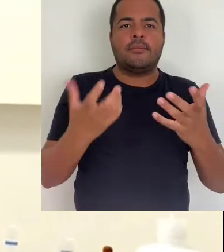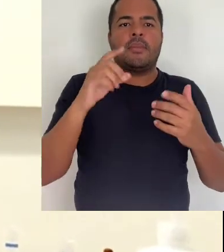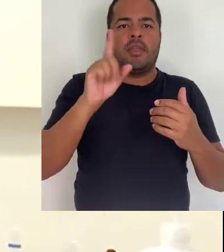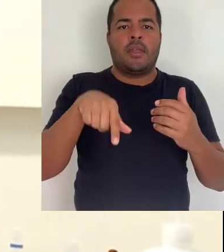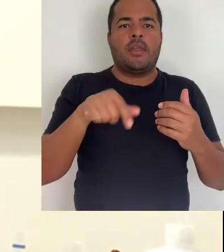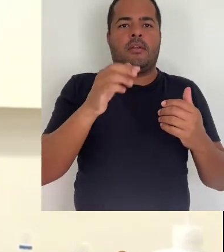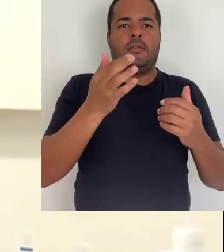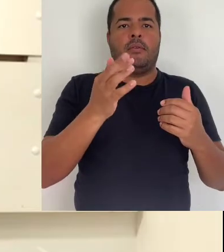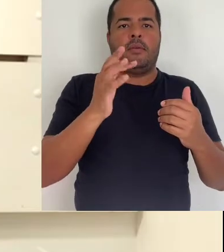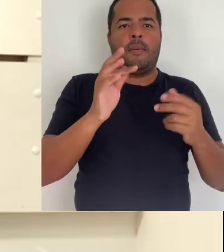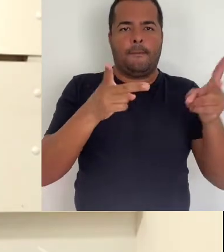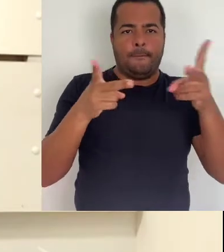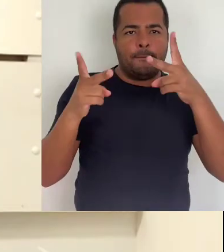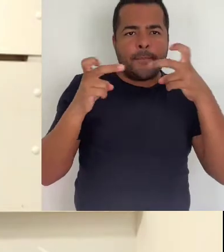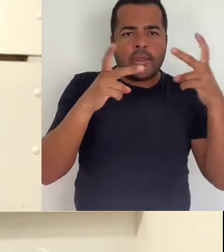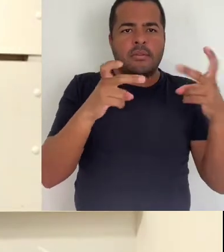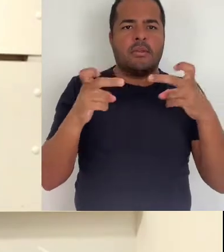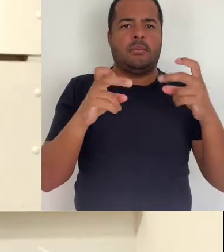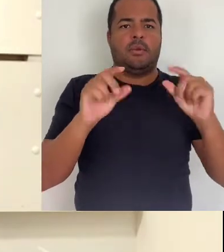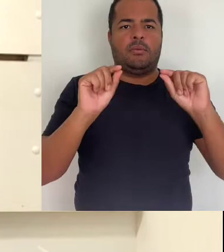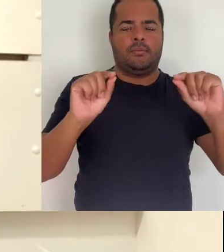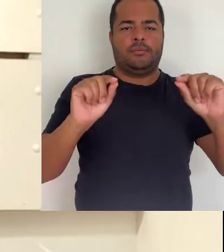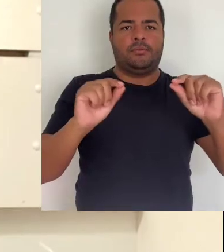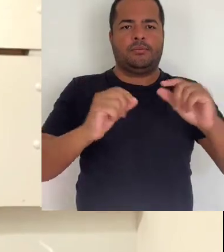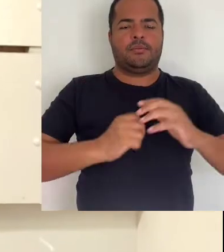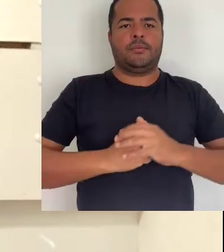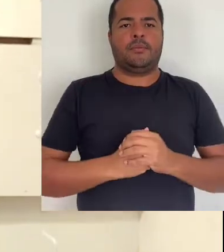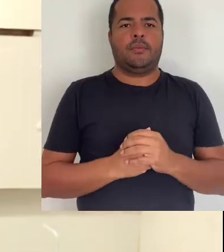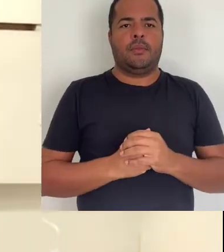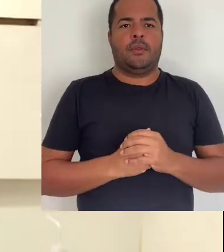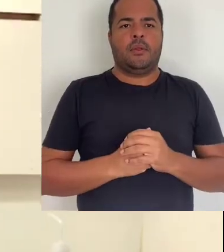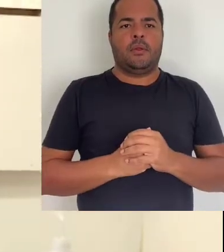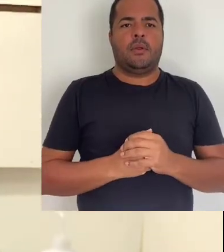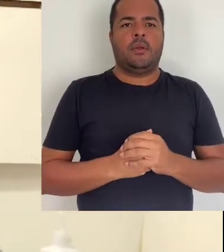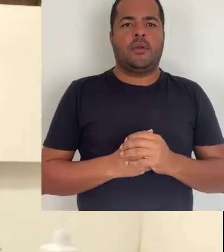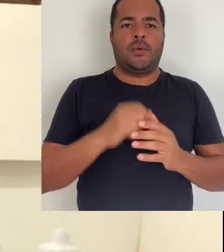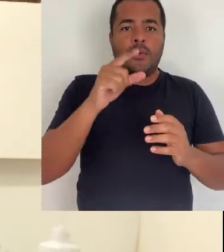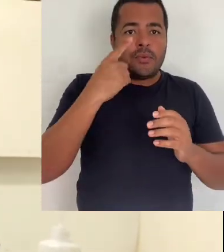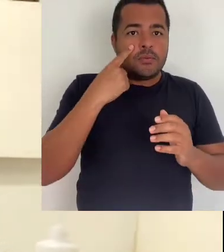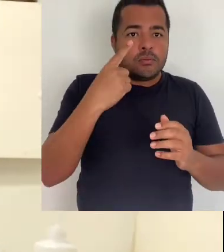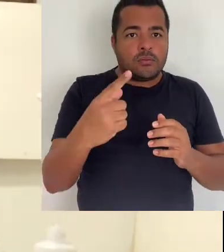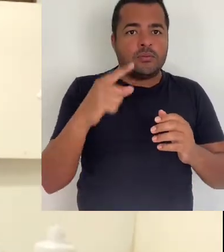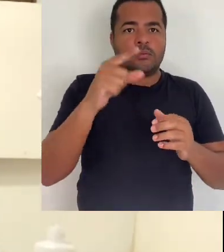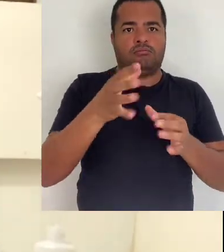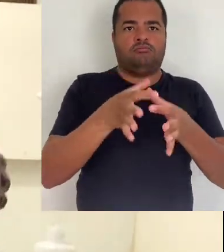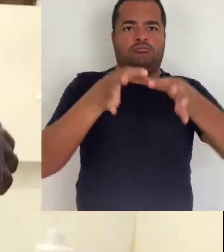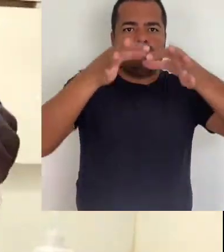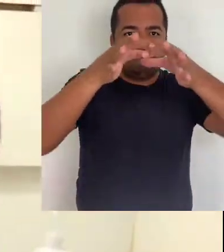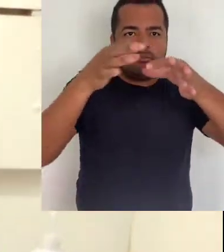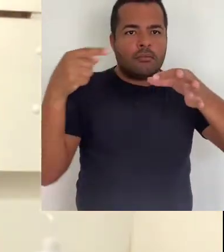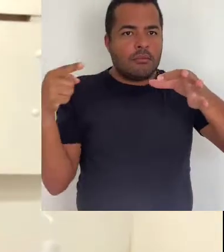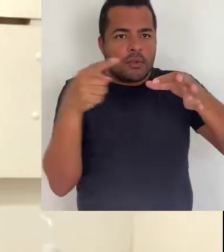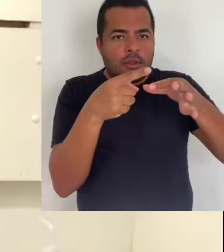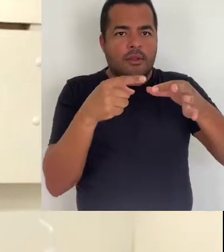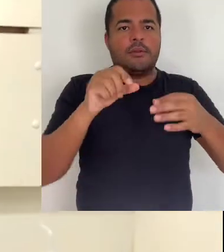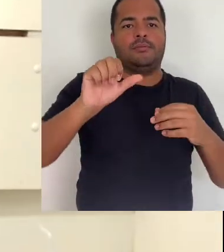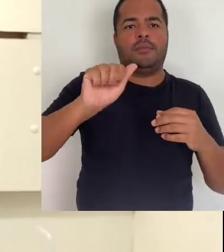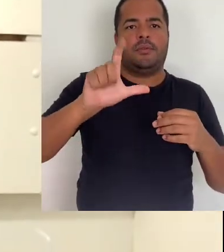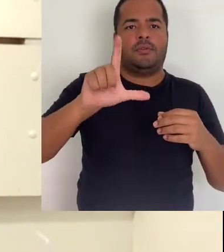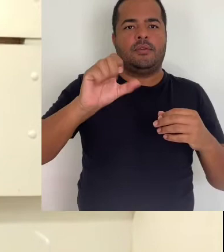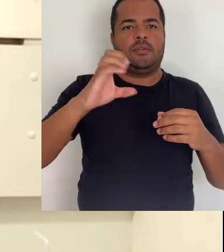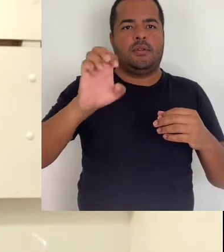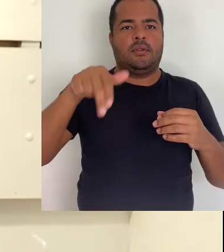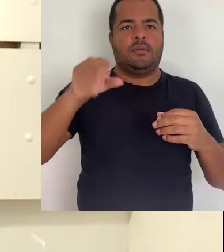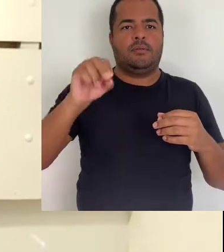coletado, ok? Material filtrado, então percebam que foi coletado aqui,